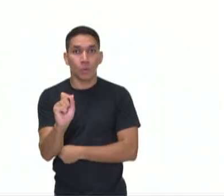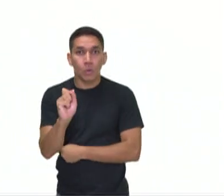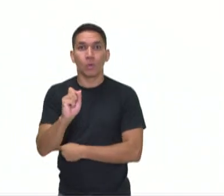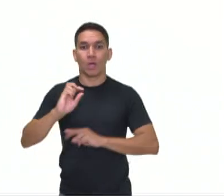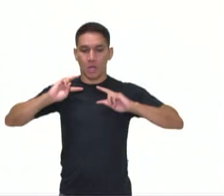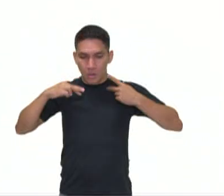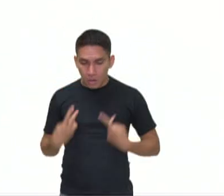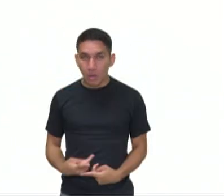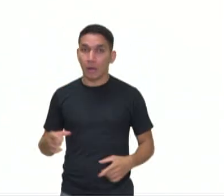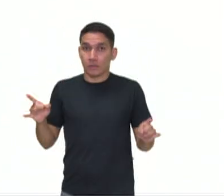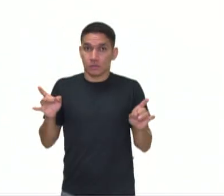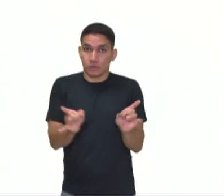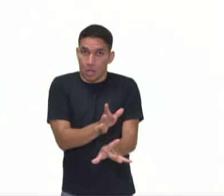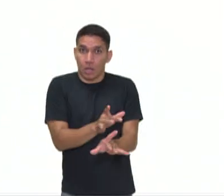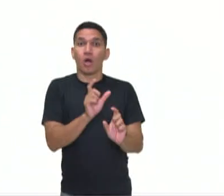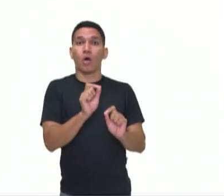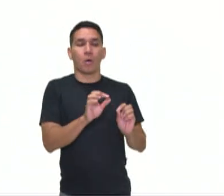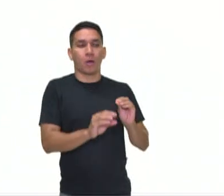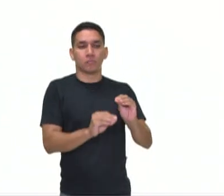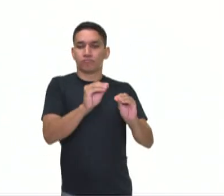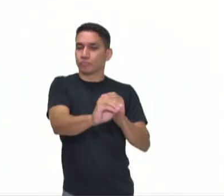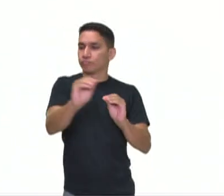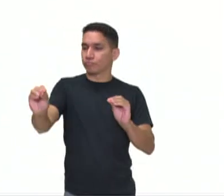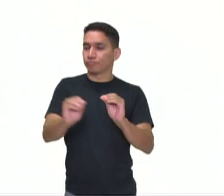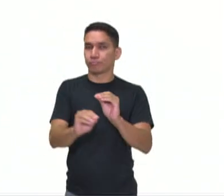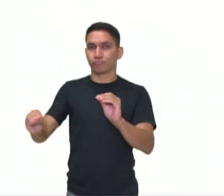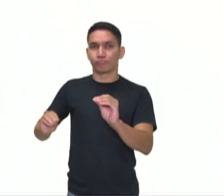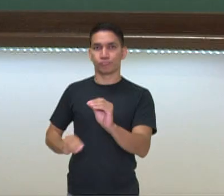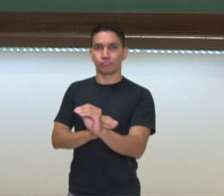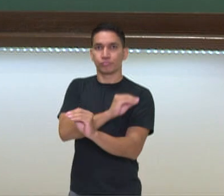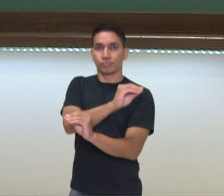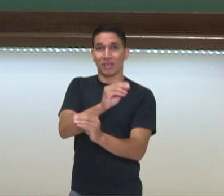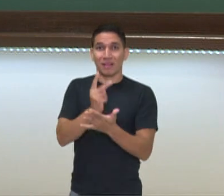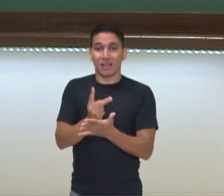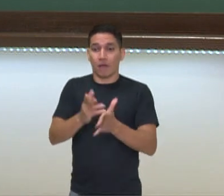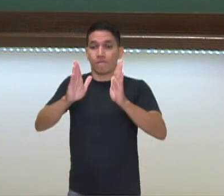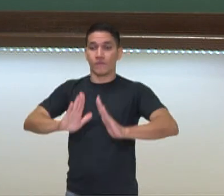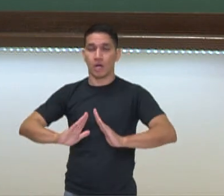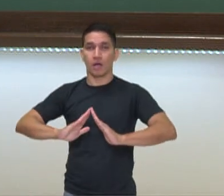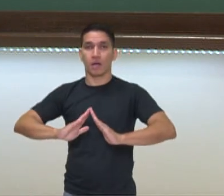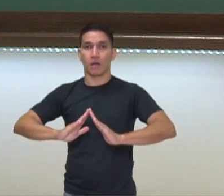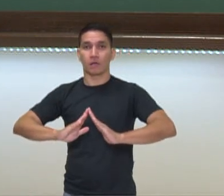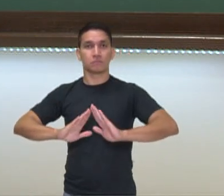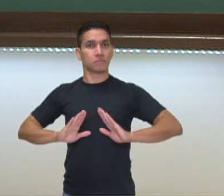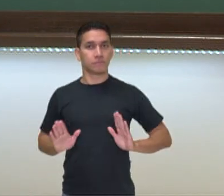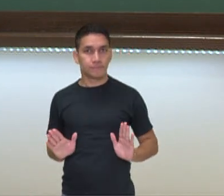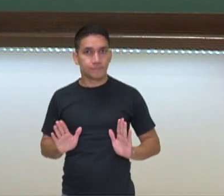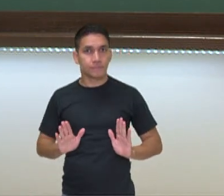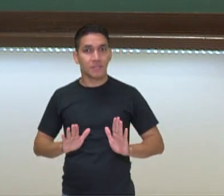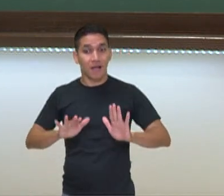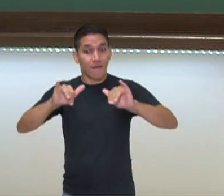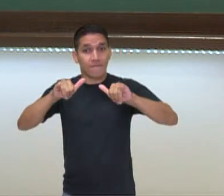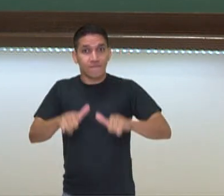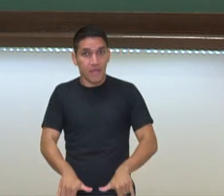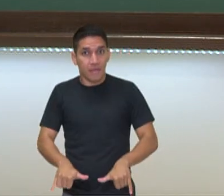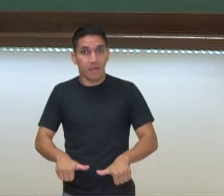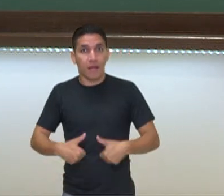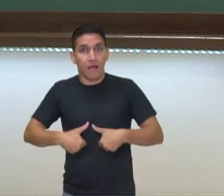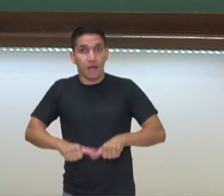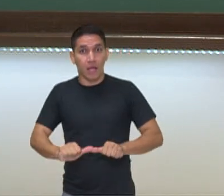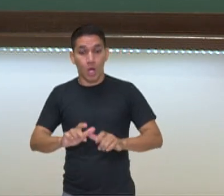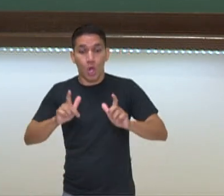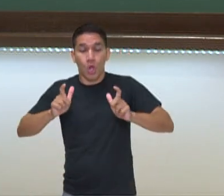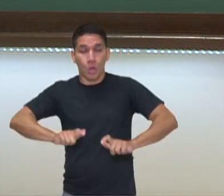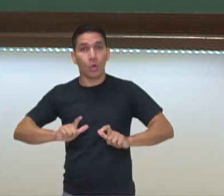humano deixou de ser nômade, ou seja, ele passou a se estabelecer em locais. E quando ele fixa residência em alguns